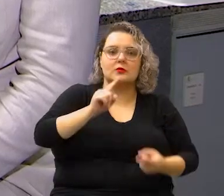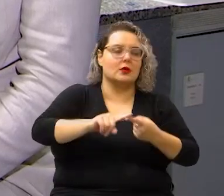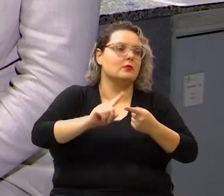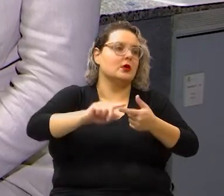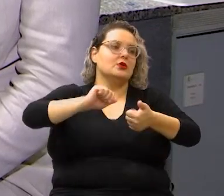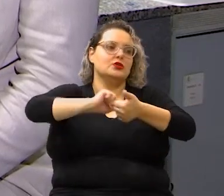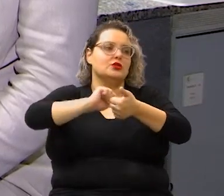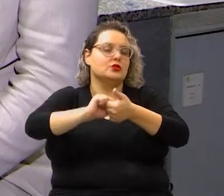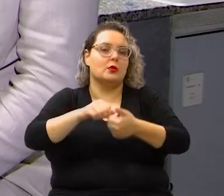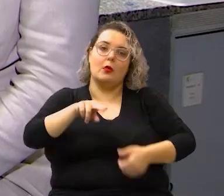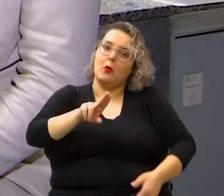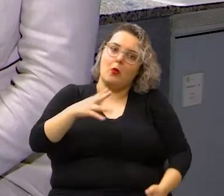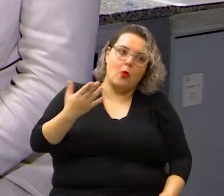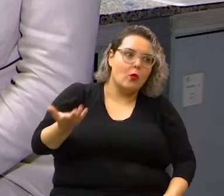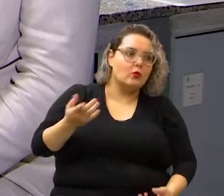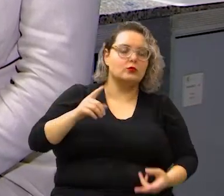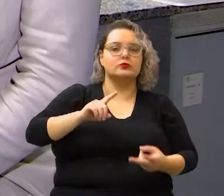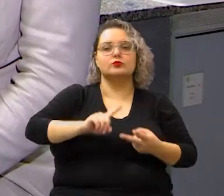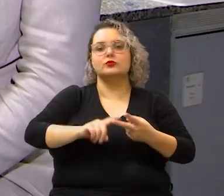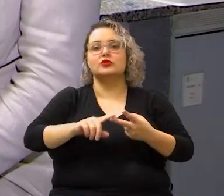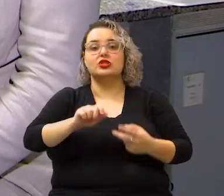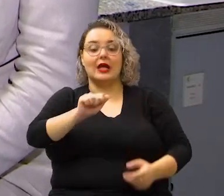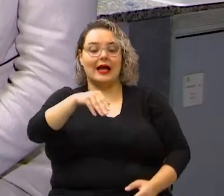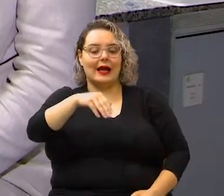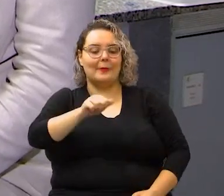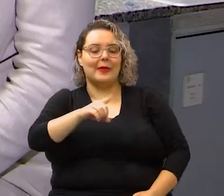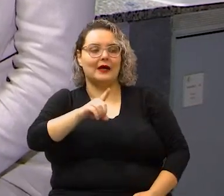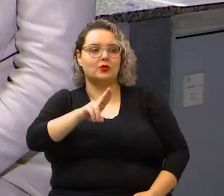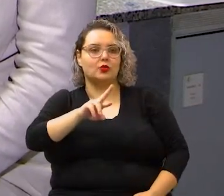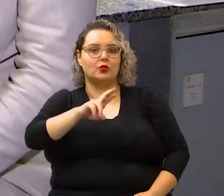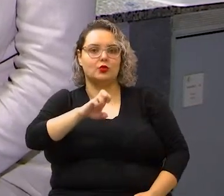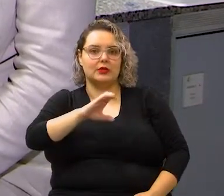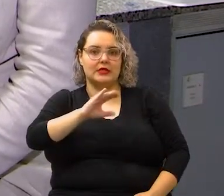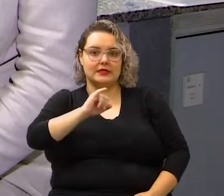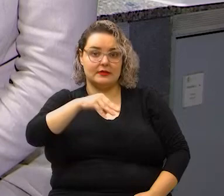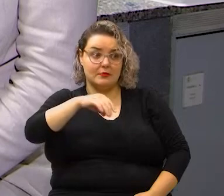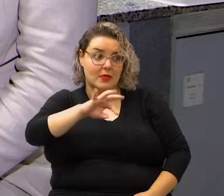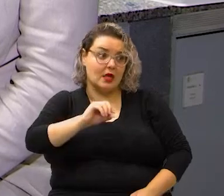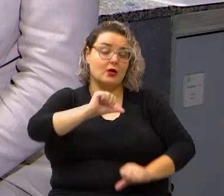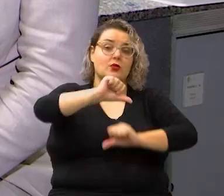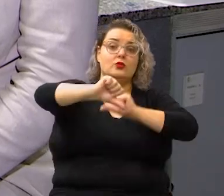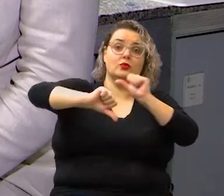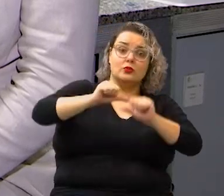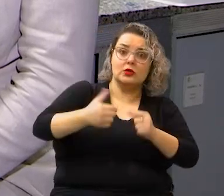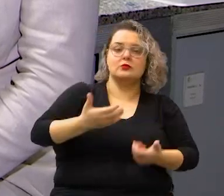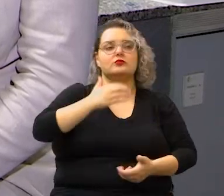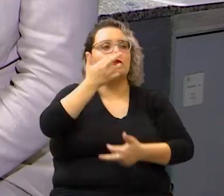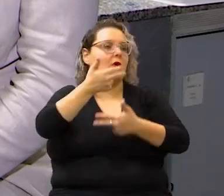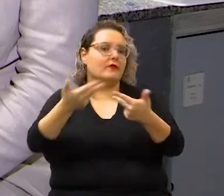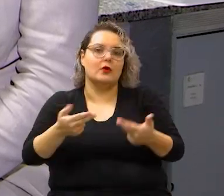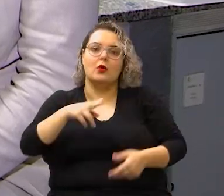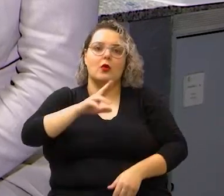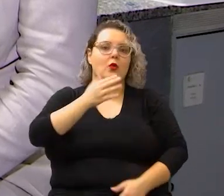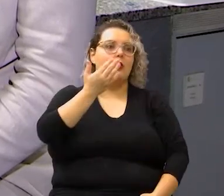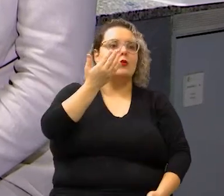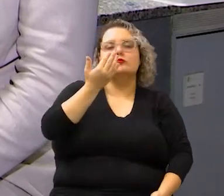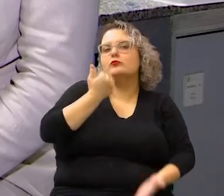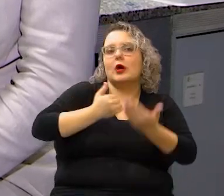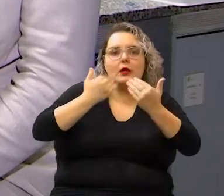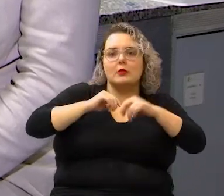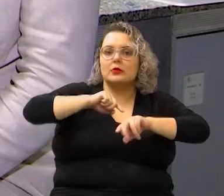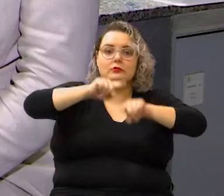de qualidade ou de amadurecimento de uma fruta, de mudanças que vão ocorrendo ao longo do tempo, ou um alimento que